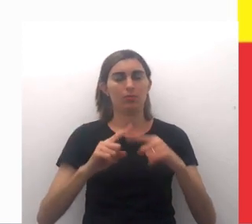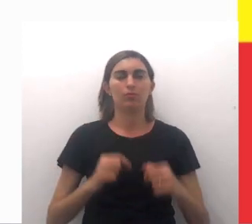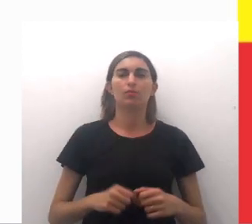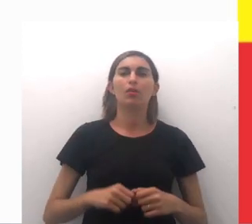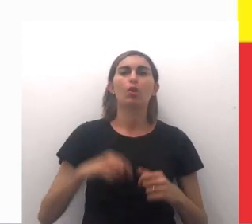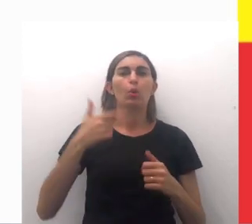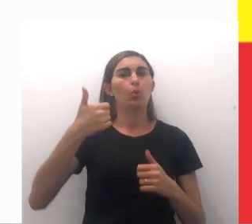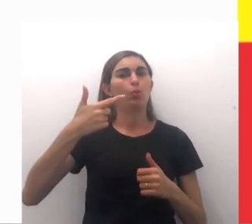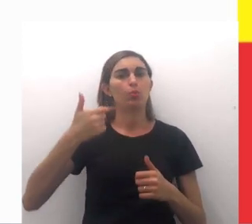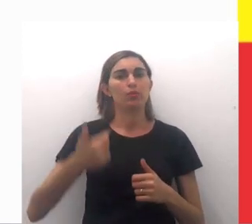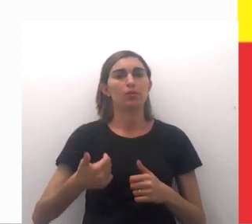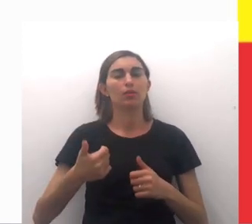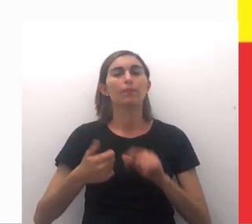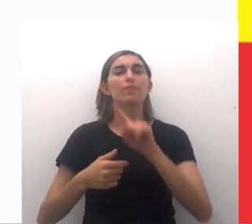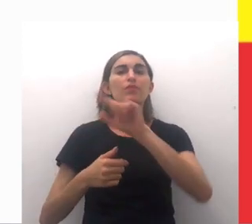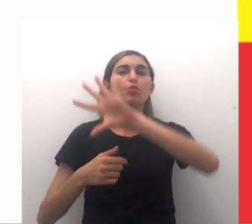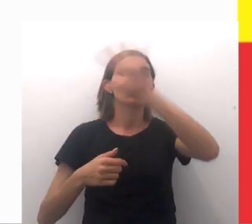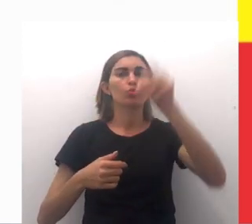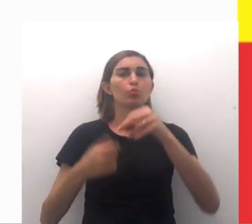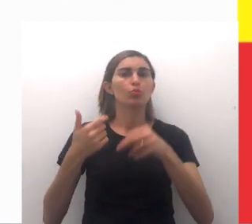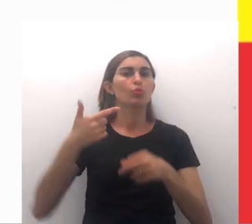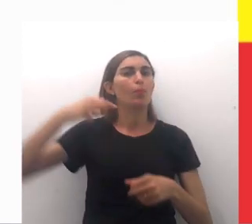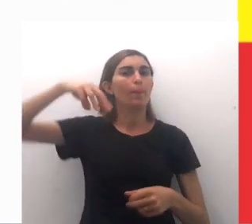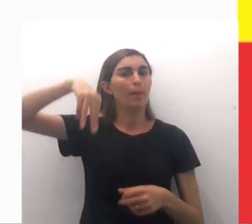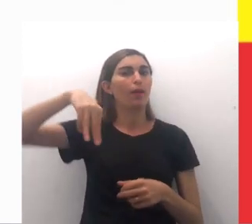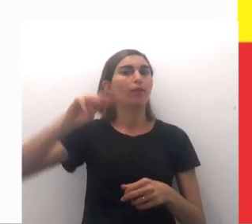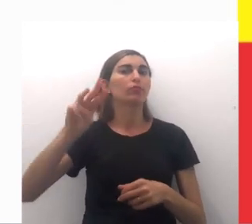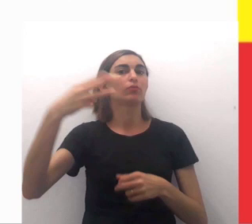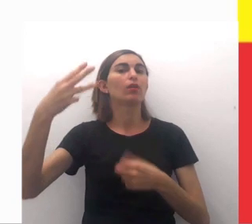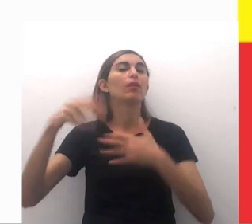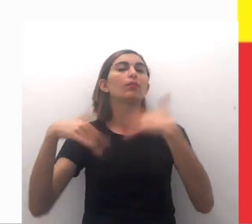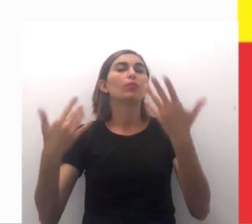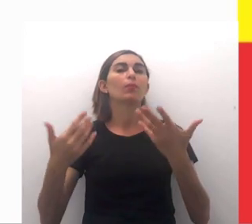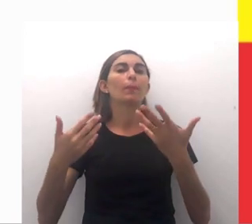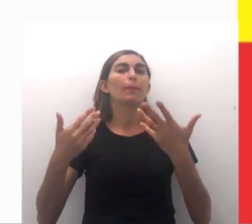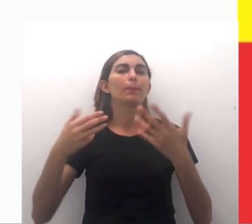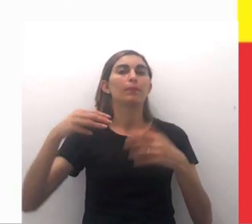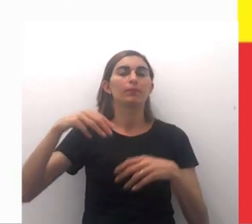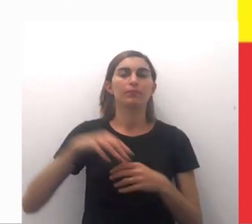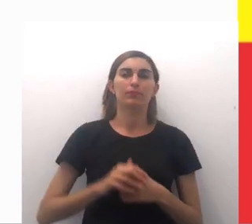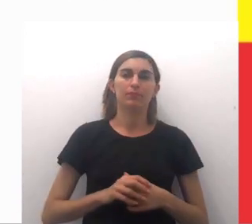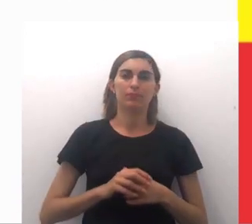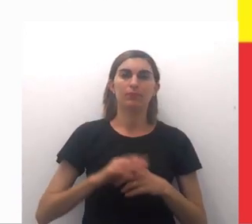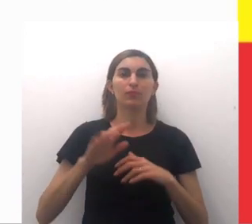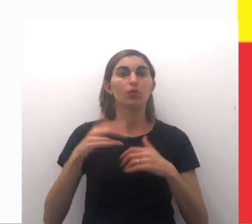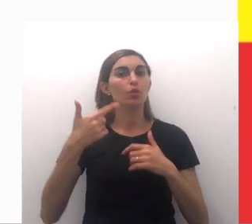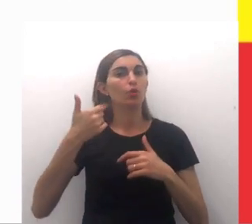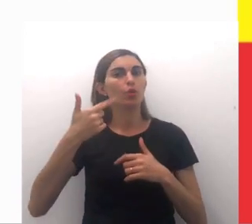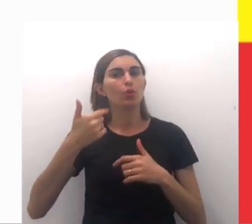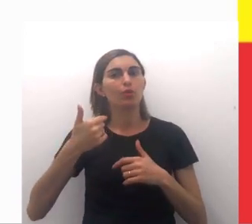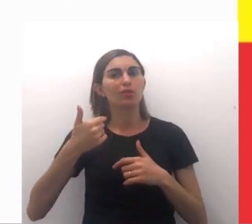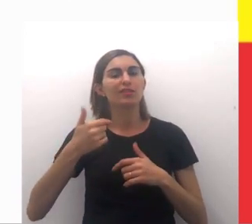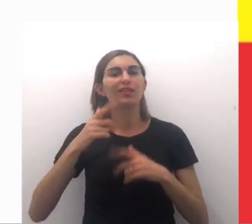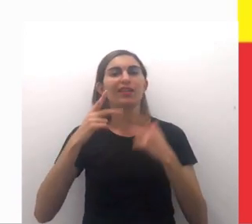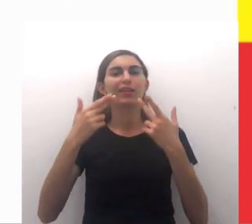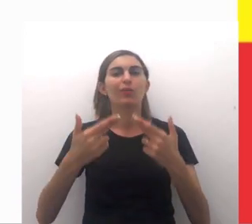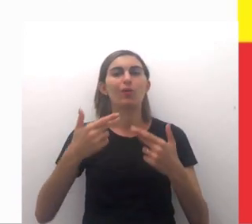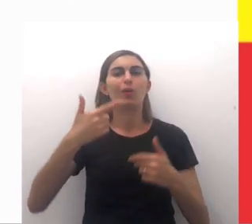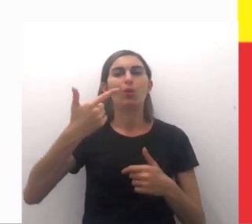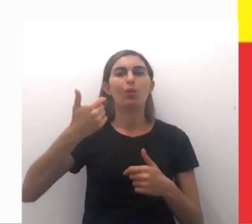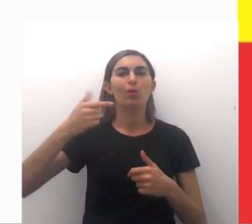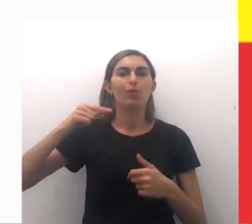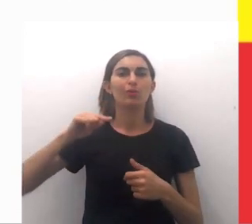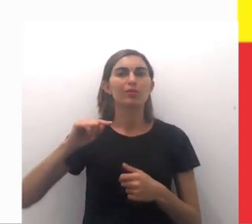8 vezes 1,5, 12. Se está tudo em metro, vai dar metro cúbico. Então, 12 metros